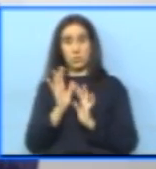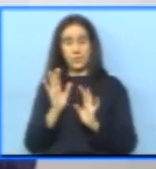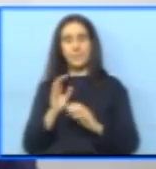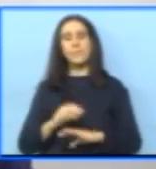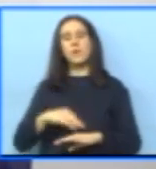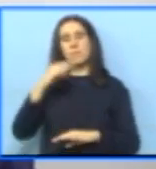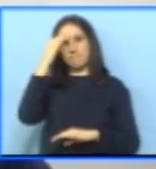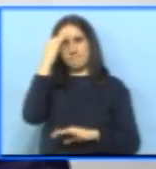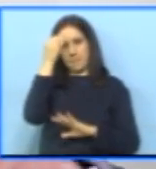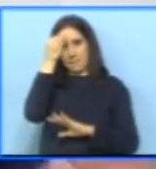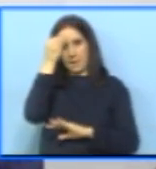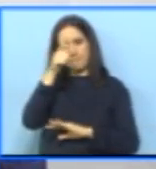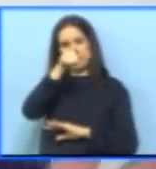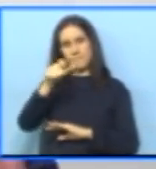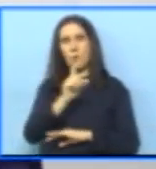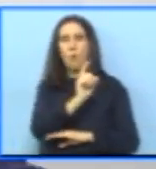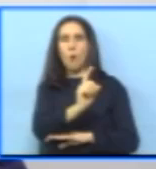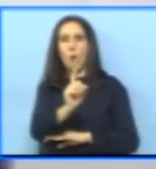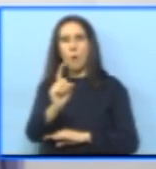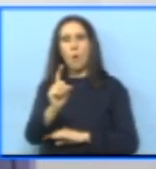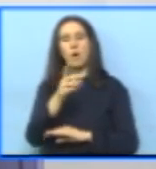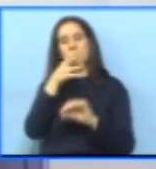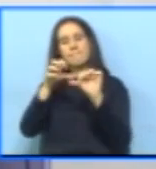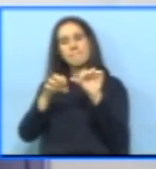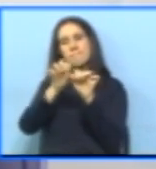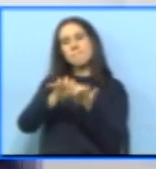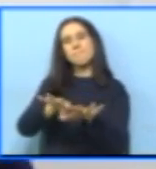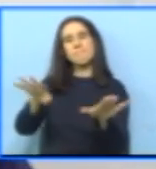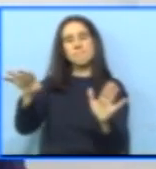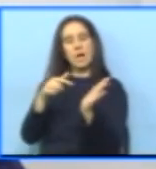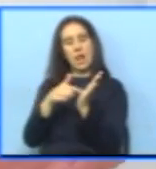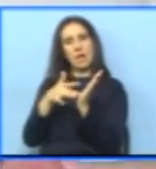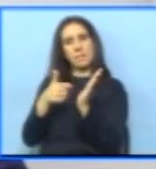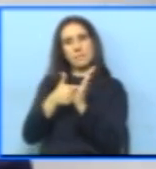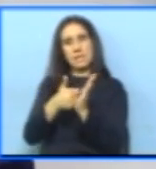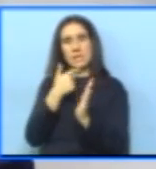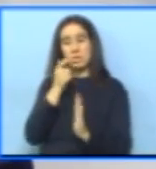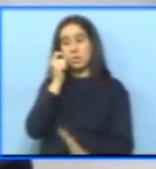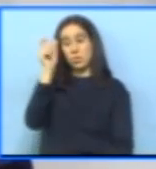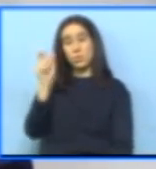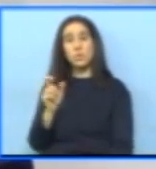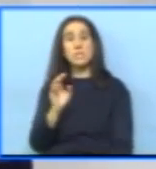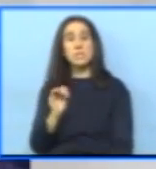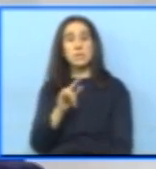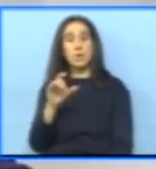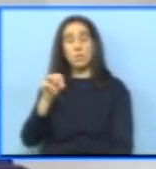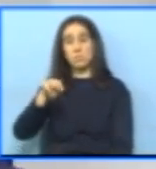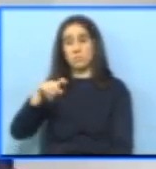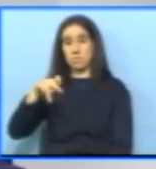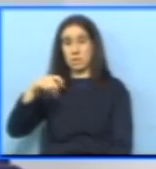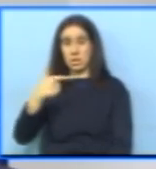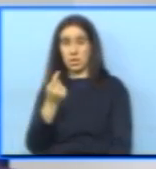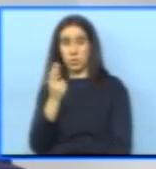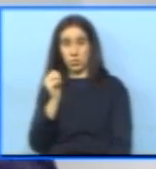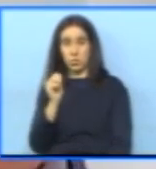levar mensagem, para ir anunciar como se lê no final do Evangelho. Aliás, São Mateus termina o Evangelho exatamente colocando